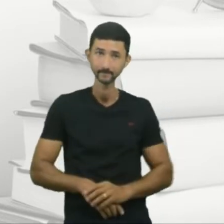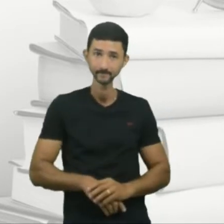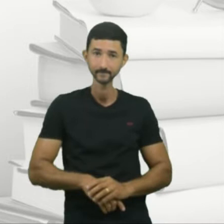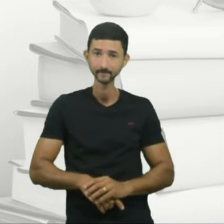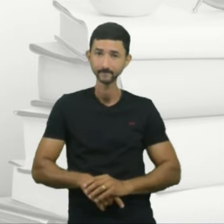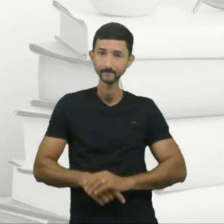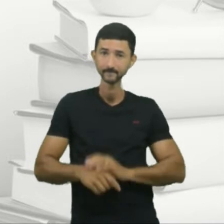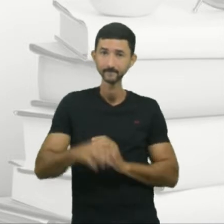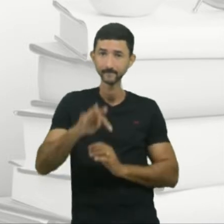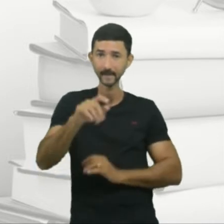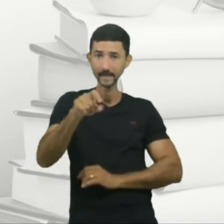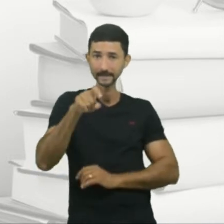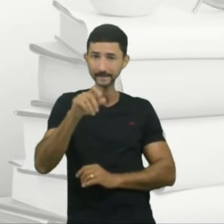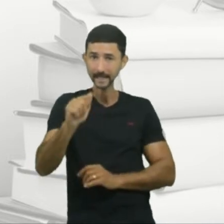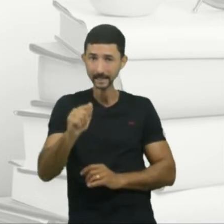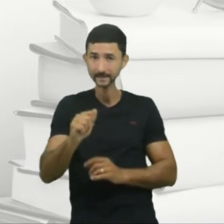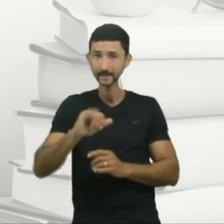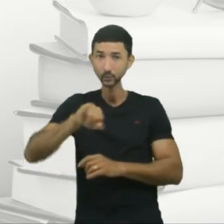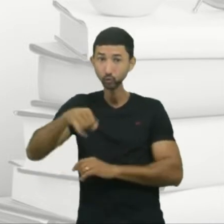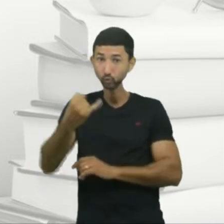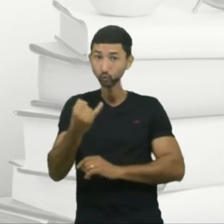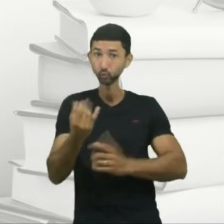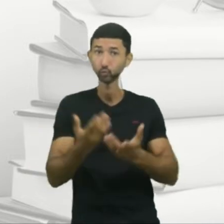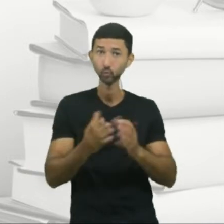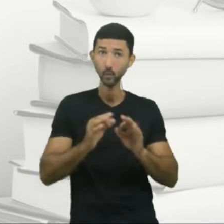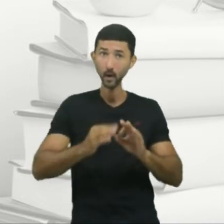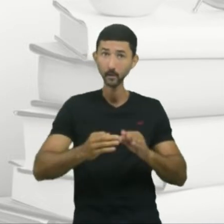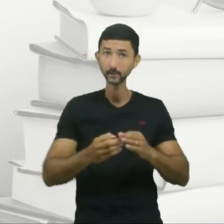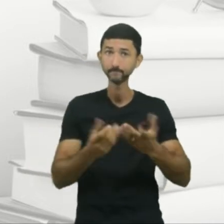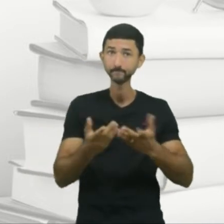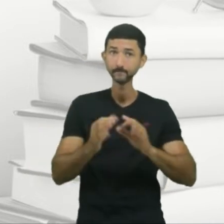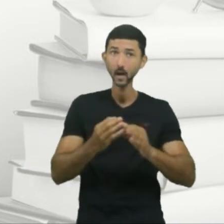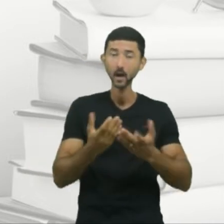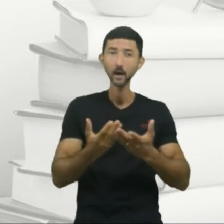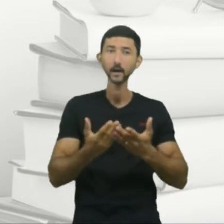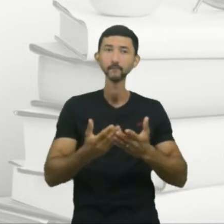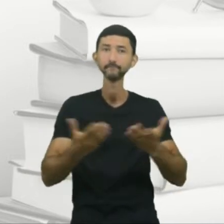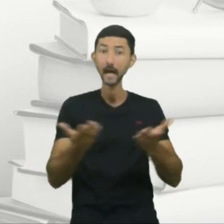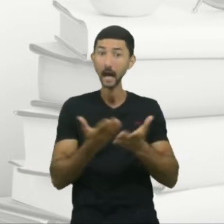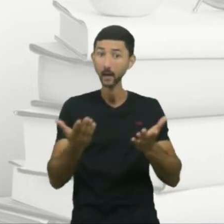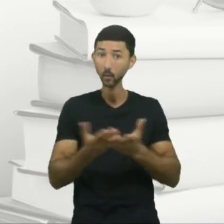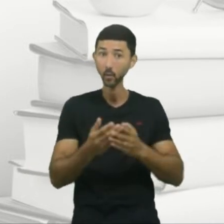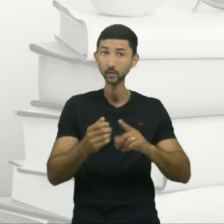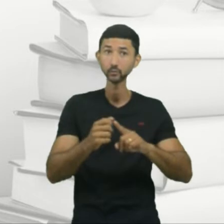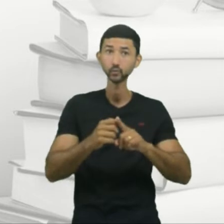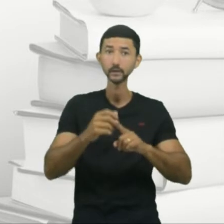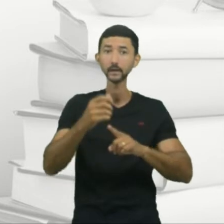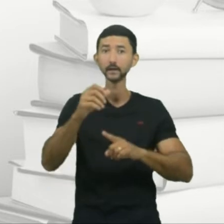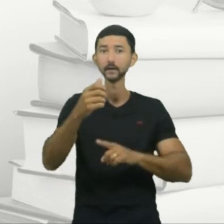de juros que está sendo praticada exatamente no dia